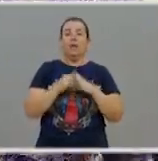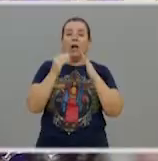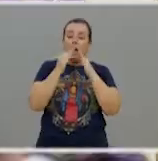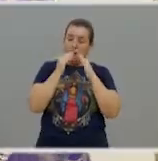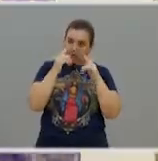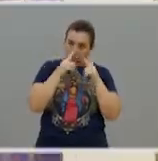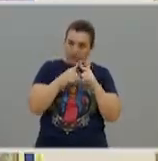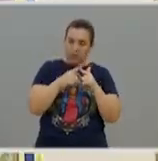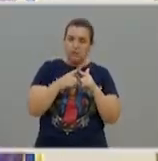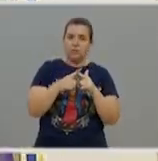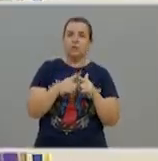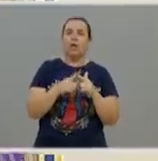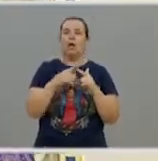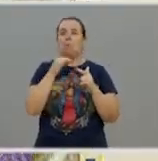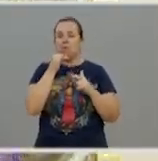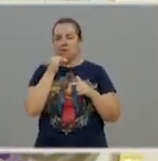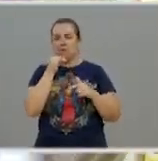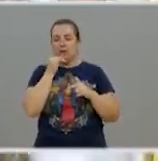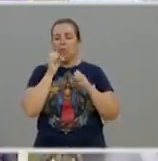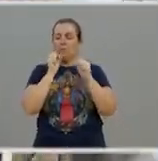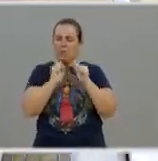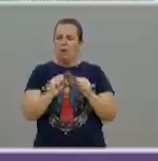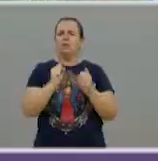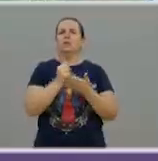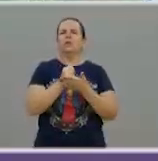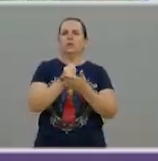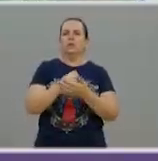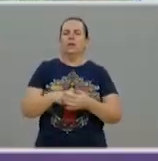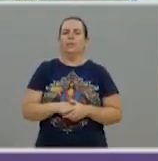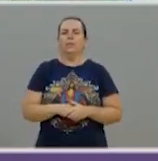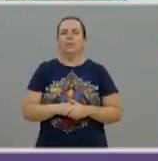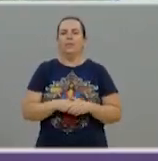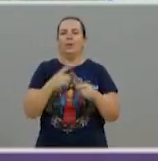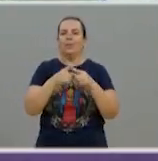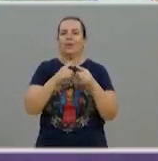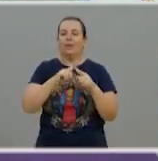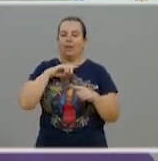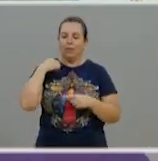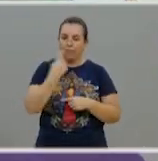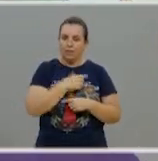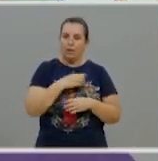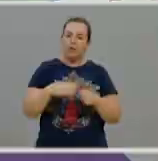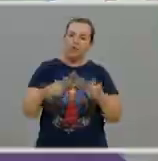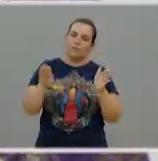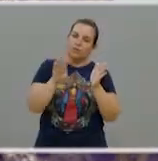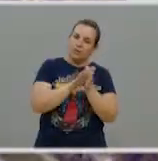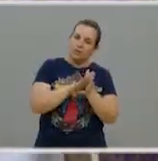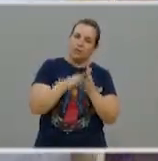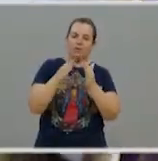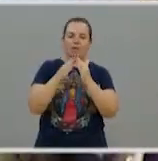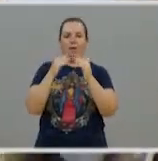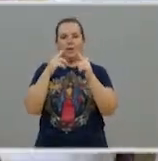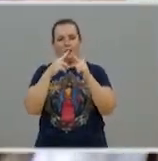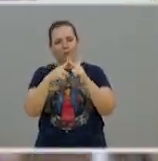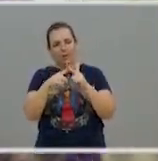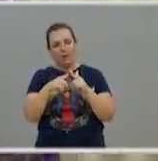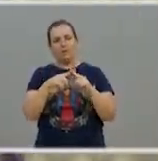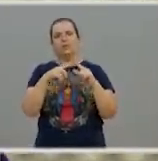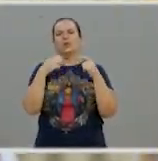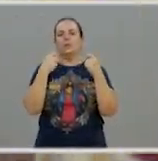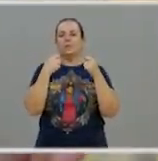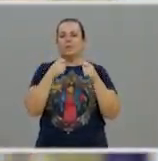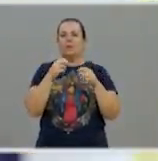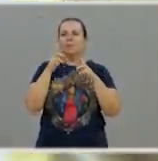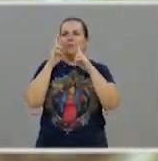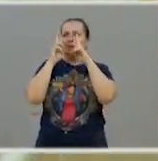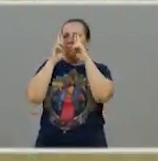uma Eucaristia. Como eu tenho falado, que quando se chega na igreja, tenha o fundo musical, que se respeite na igreja. Gente,